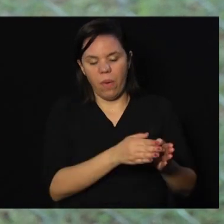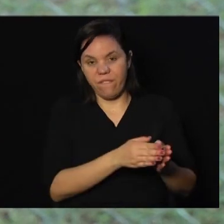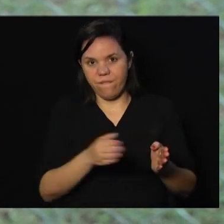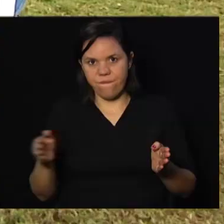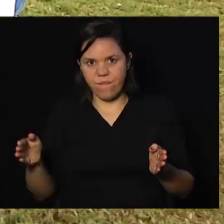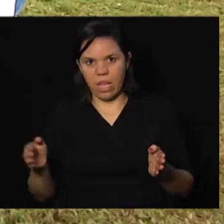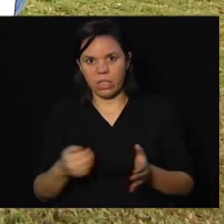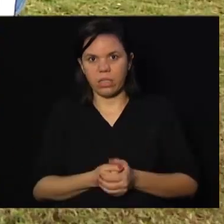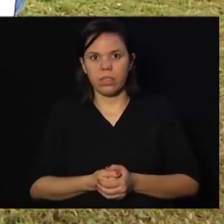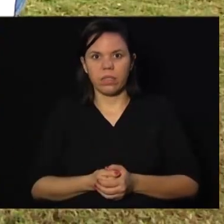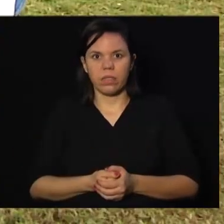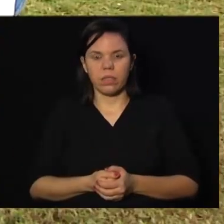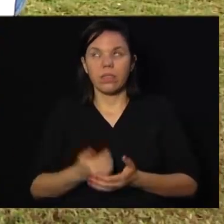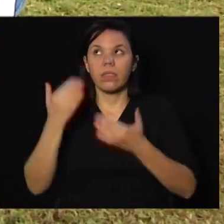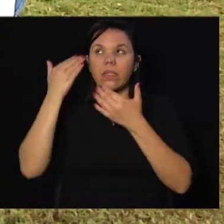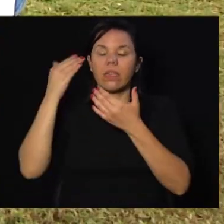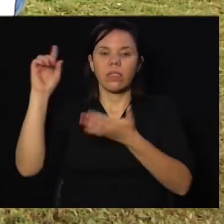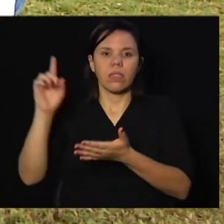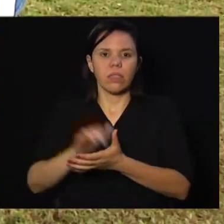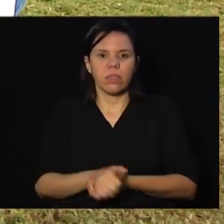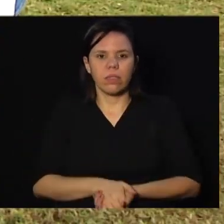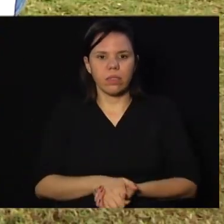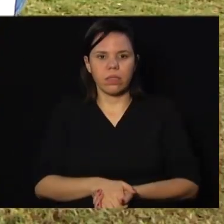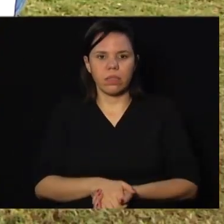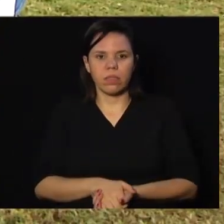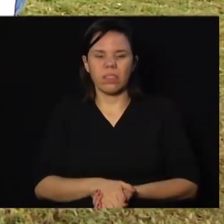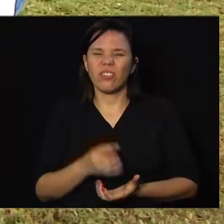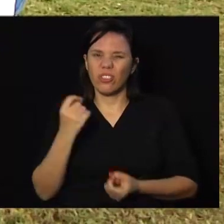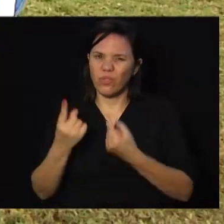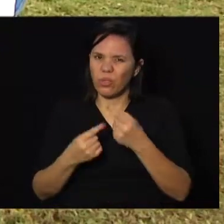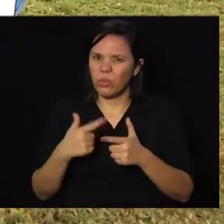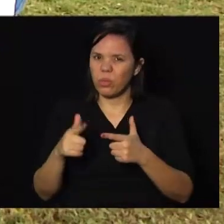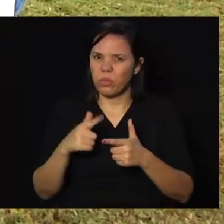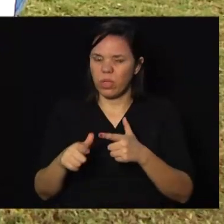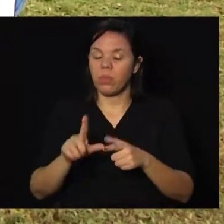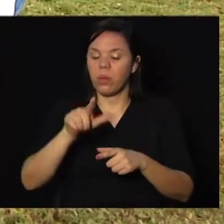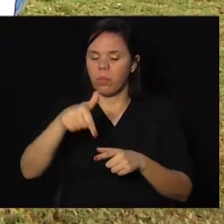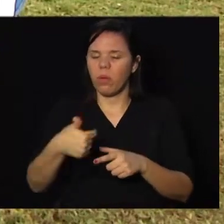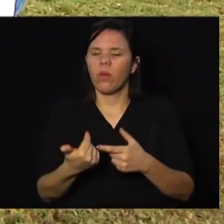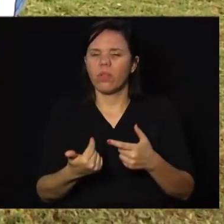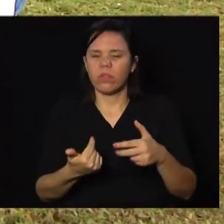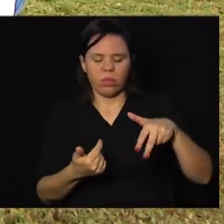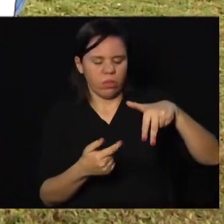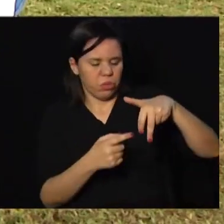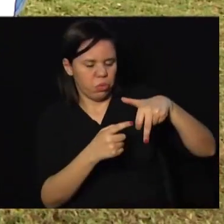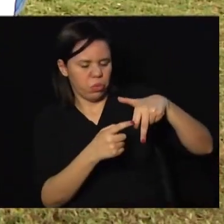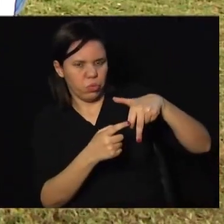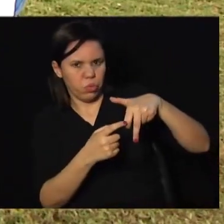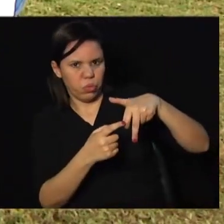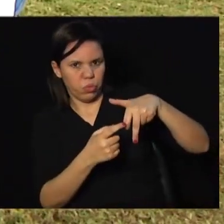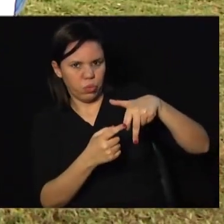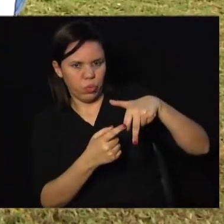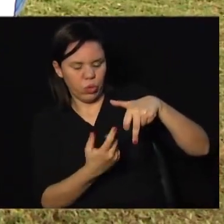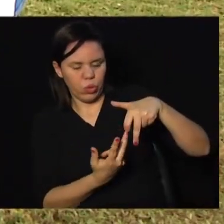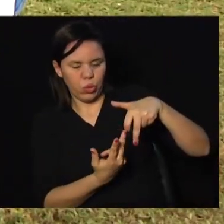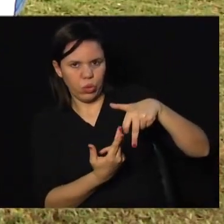mas eu, graças a Deus, eu tive assim, alguns problemas, né, até operei o joelho, mas